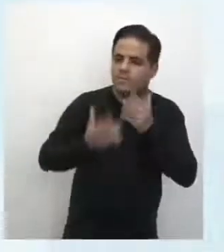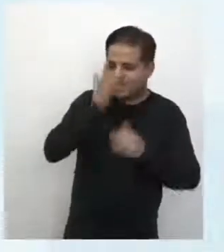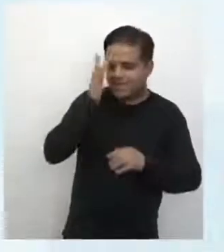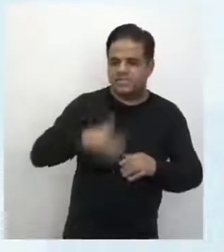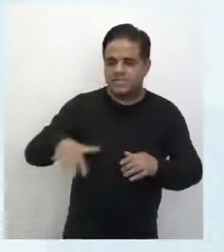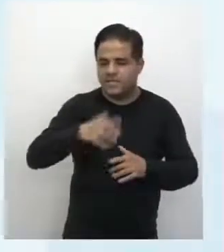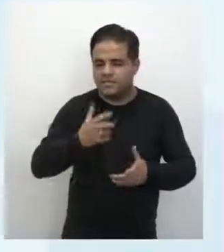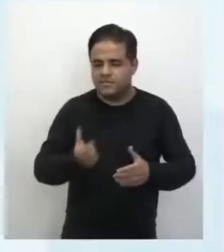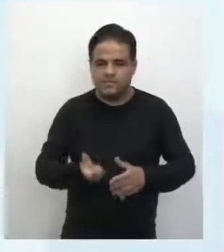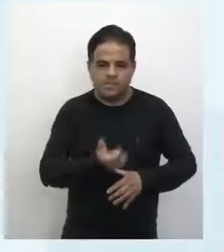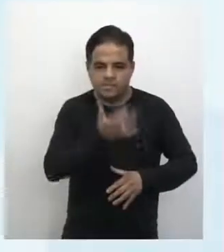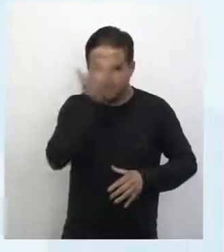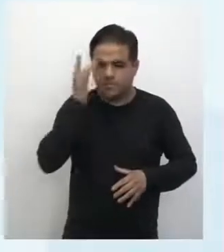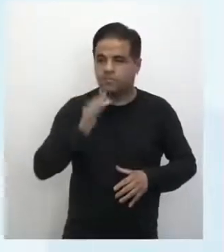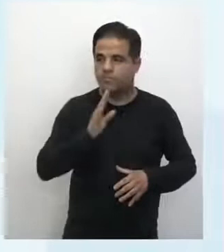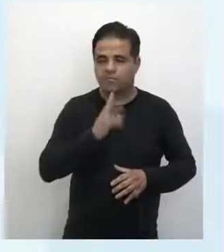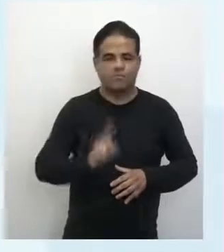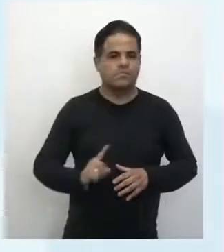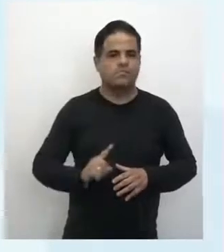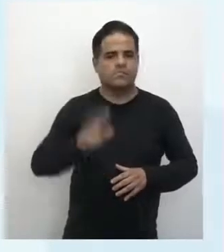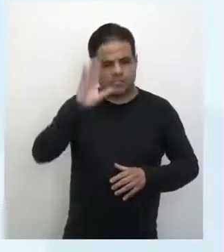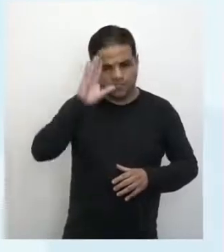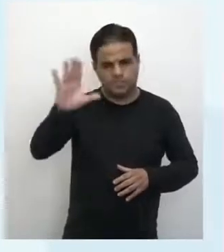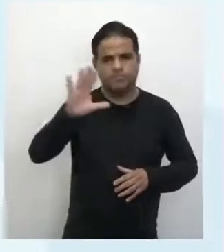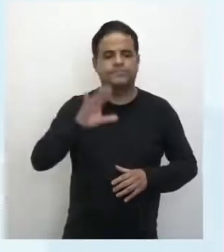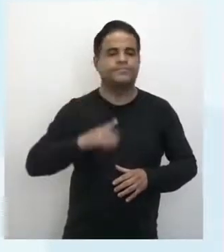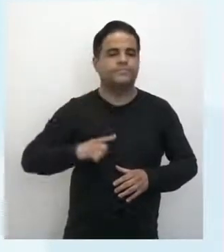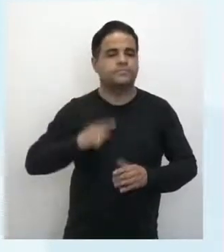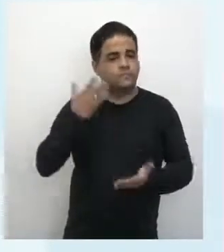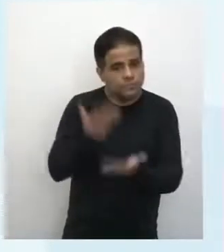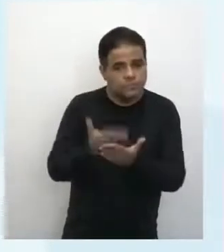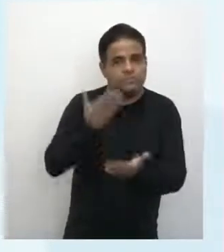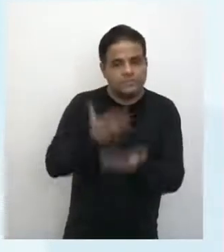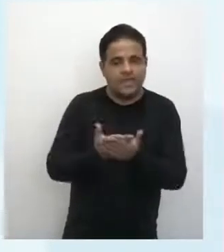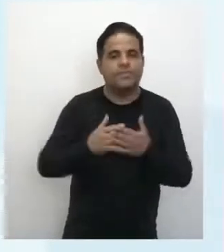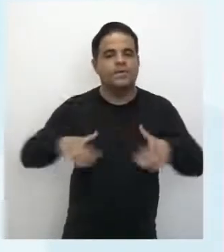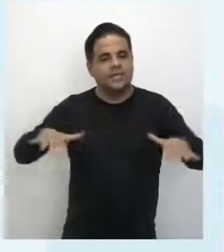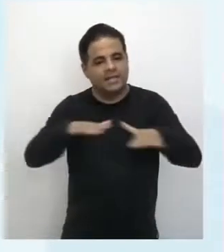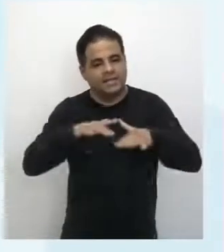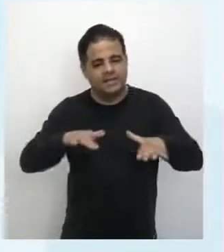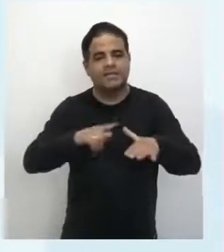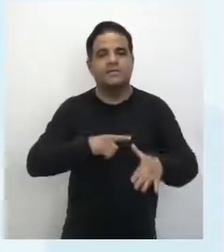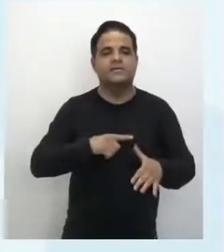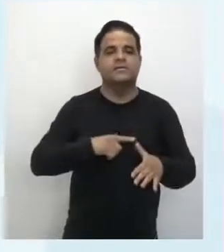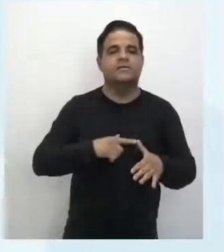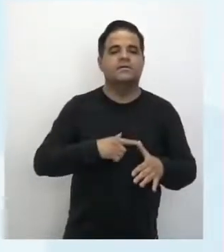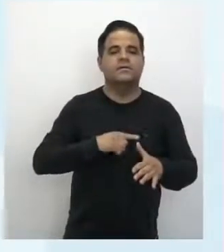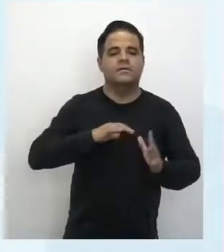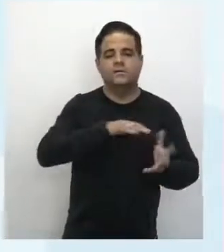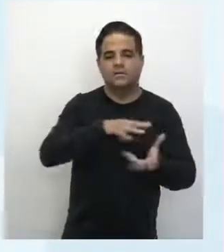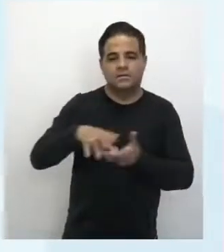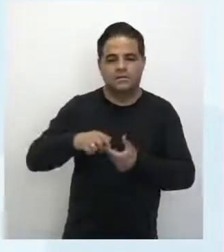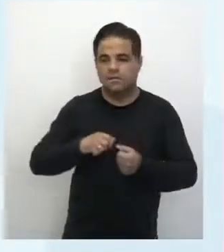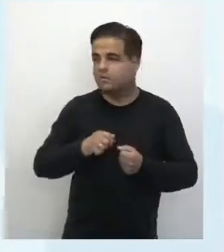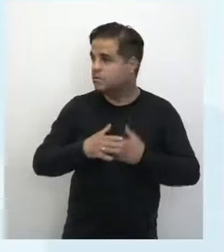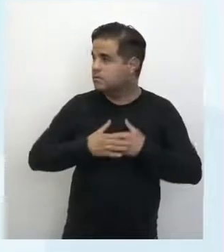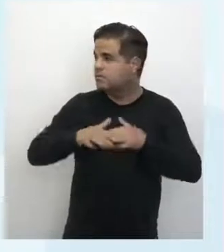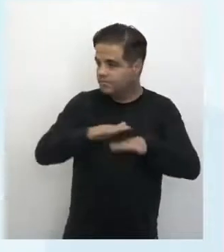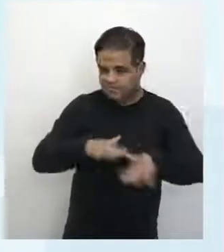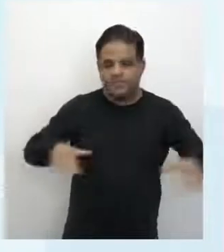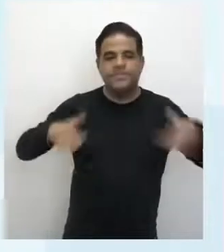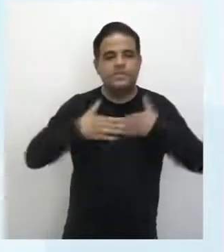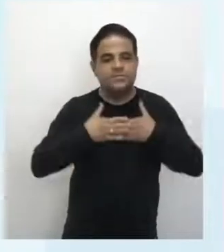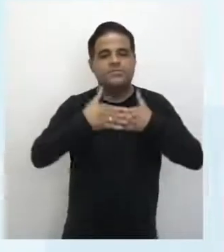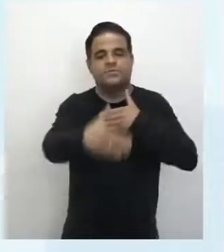população bem desconhecida, né? Principalmente aí quando a gente acaba estudando essas minorias aí pelo mundo, né? São os